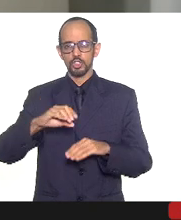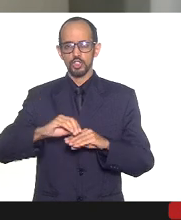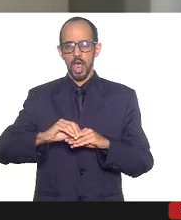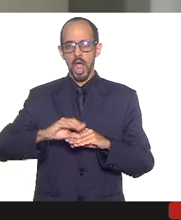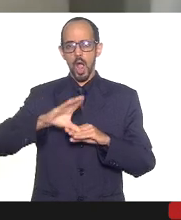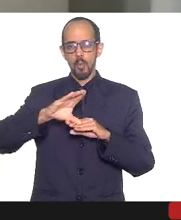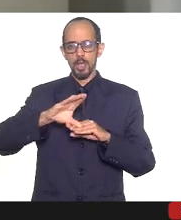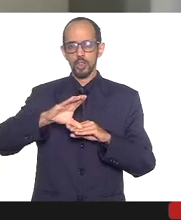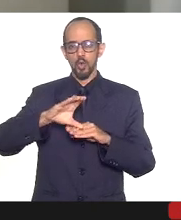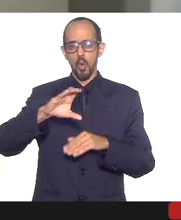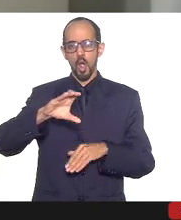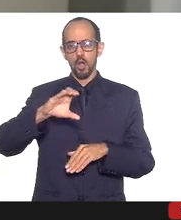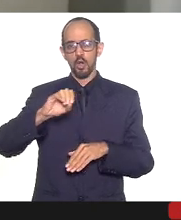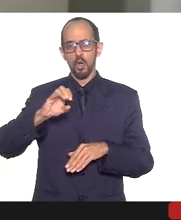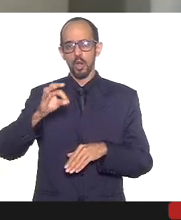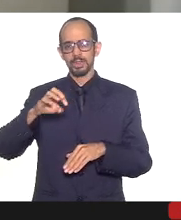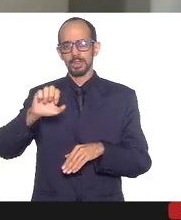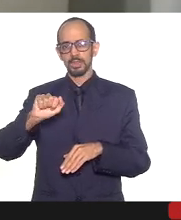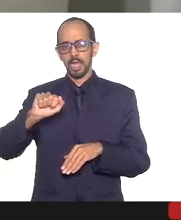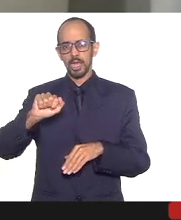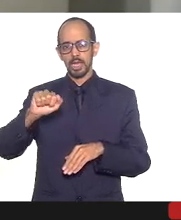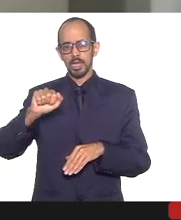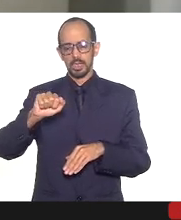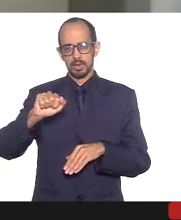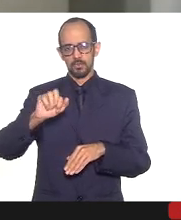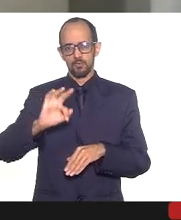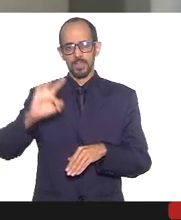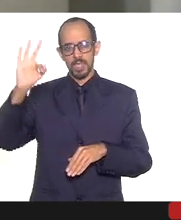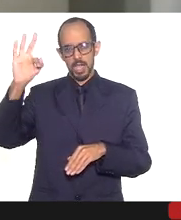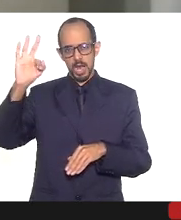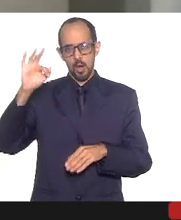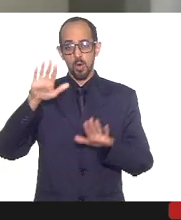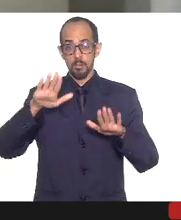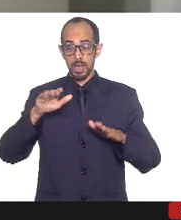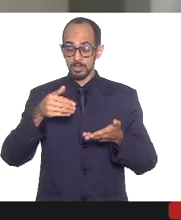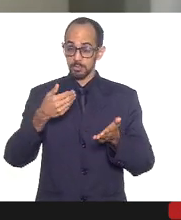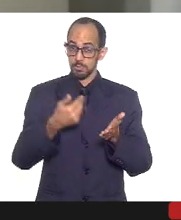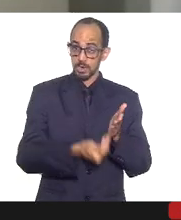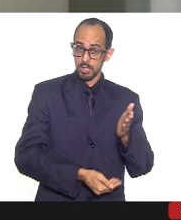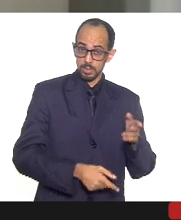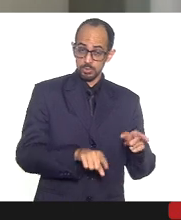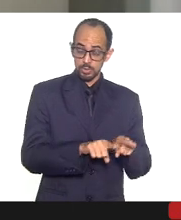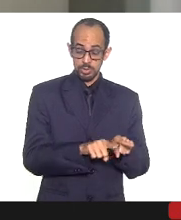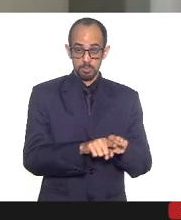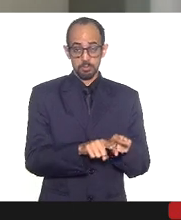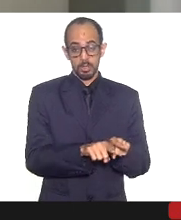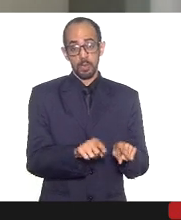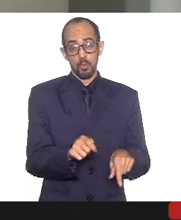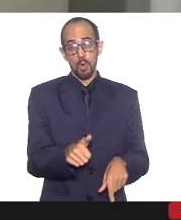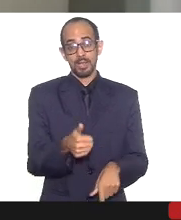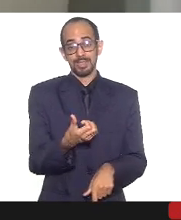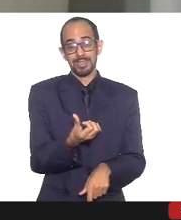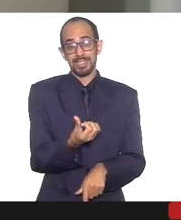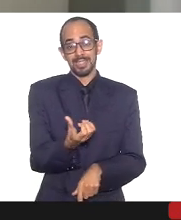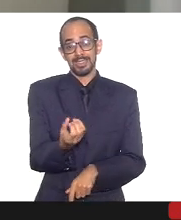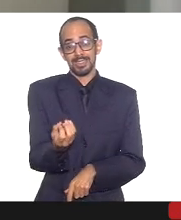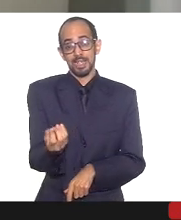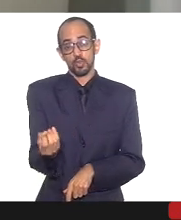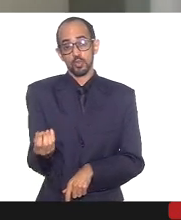na participação do Fundeb. Mas, por outro lado, tivemos a perda de quase 600 milhões,